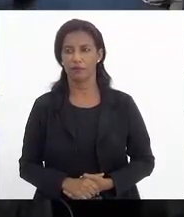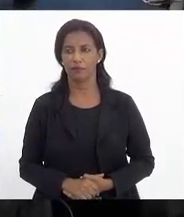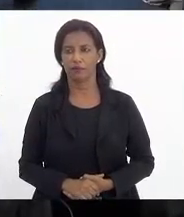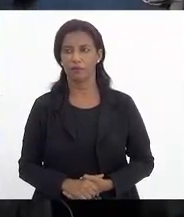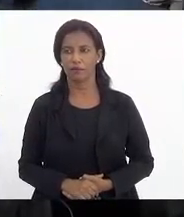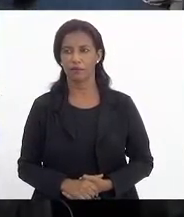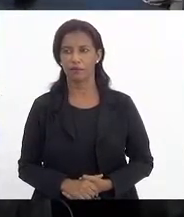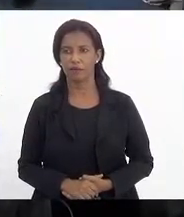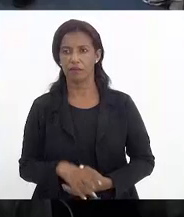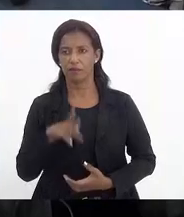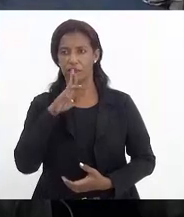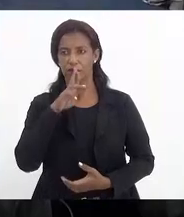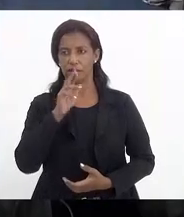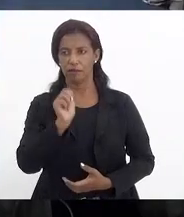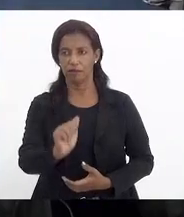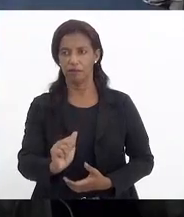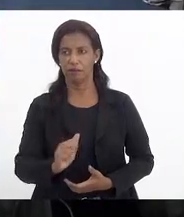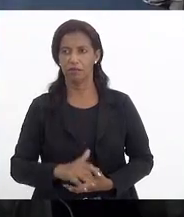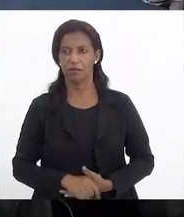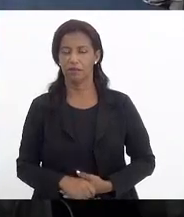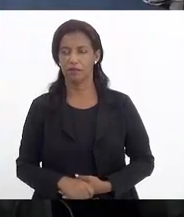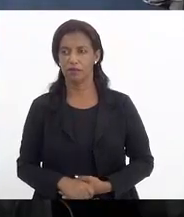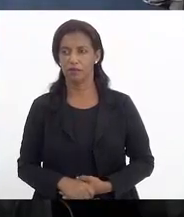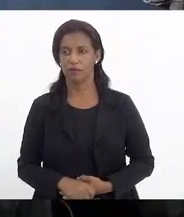Deputado Rodrigo Amorim.